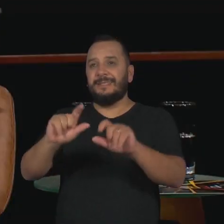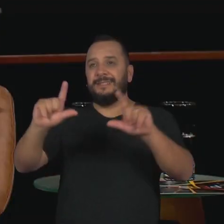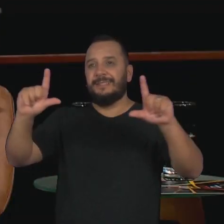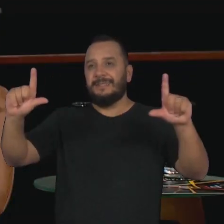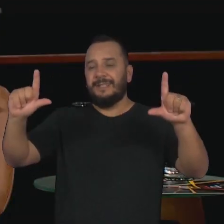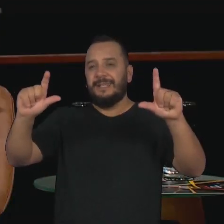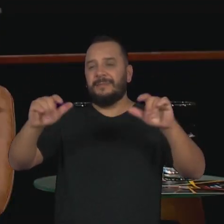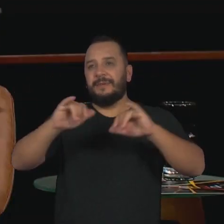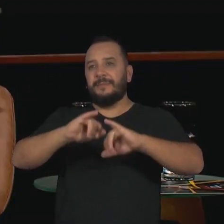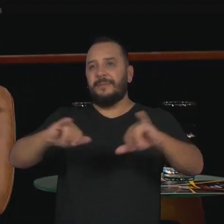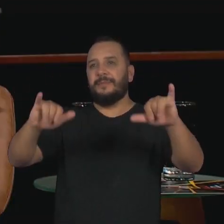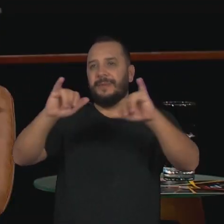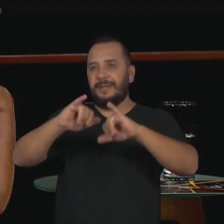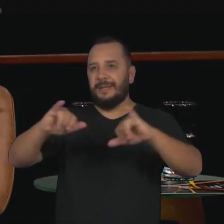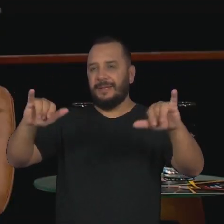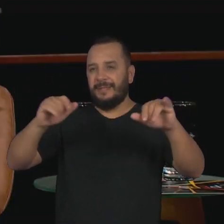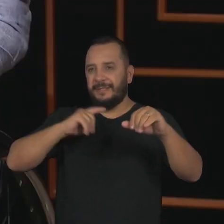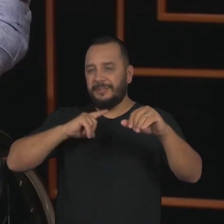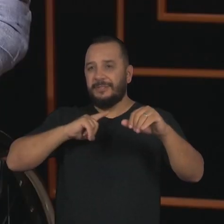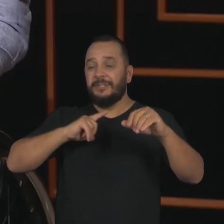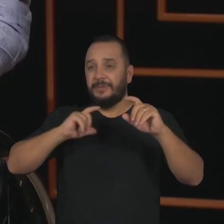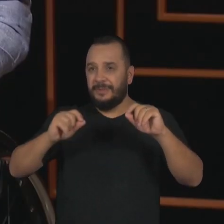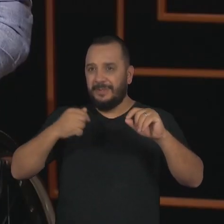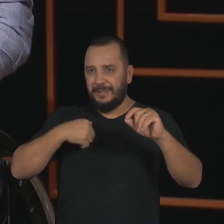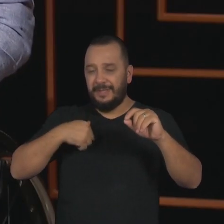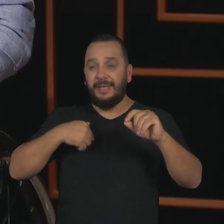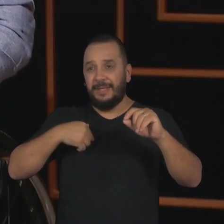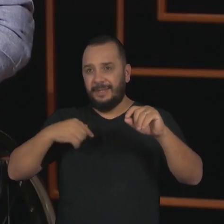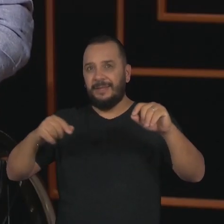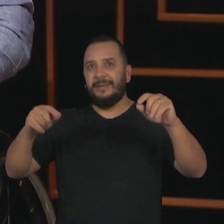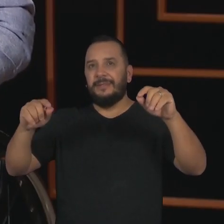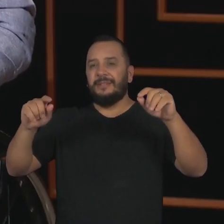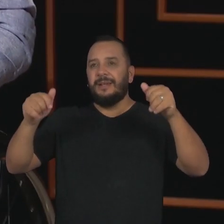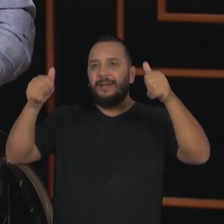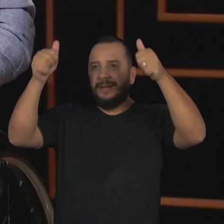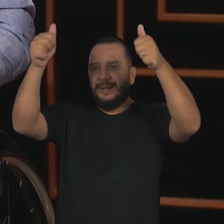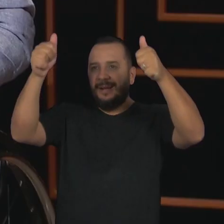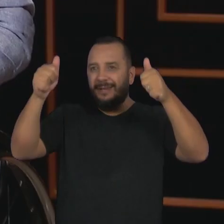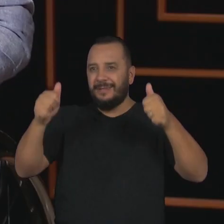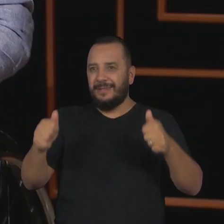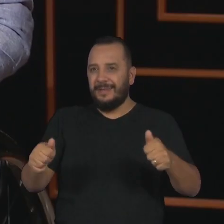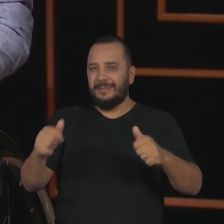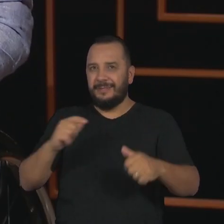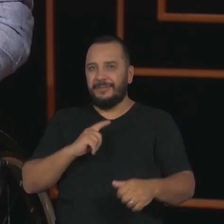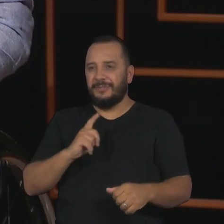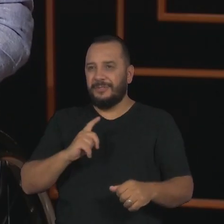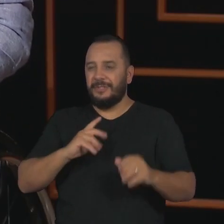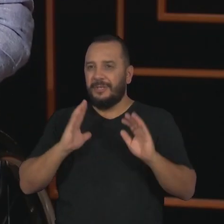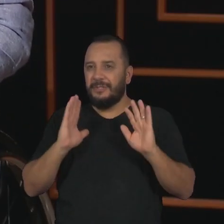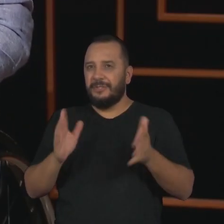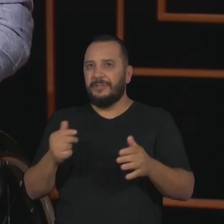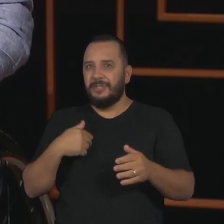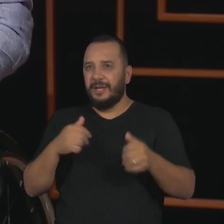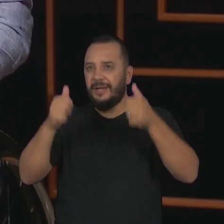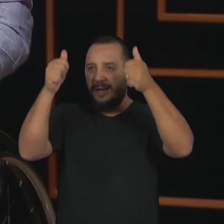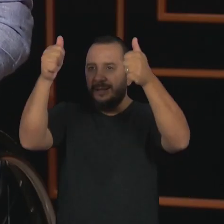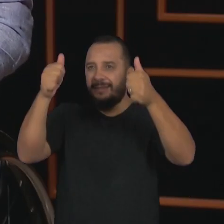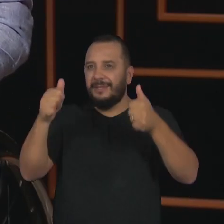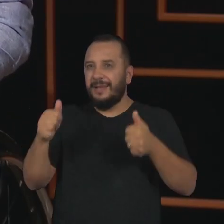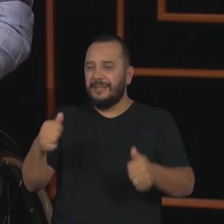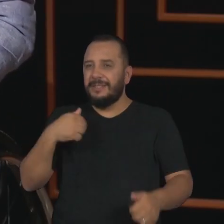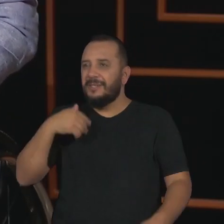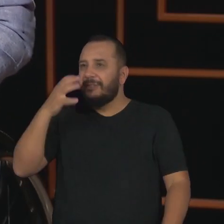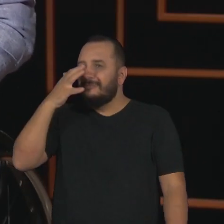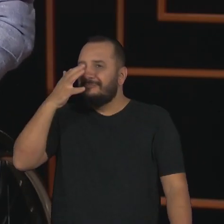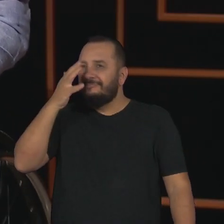porta dos cinemas. Os cartazes. Os cartazes, que eram cartazes recortados. E aí eu comecei a